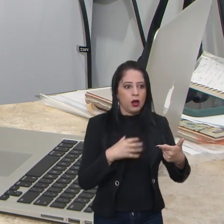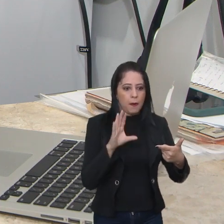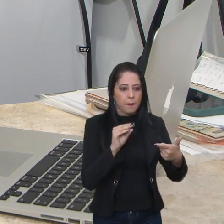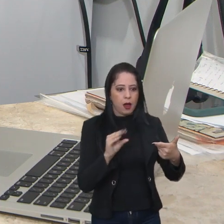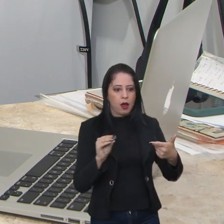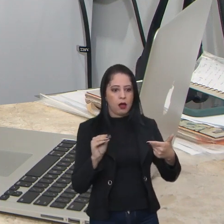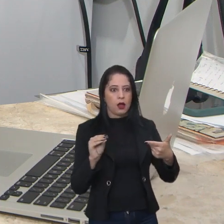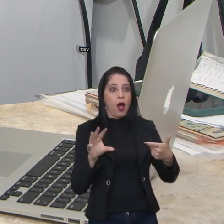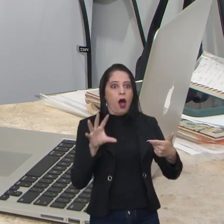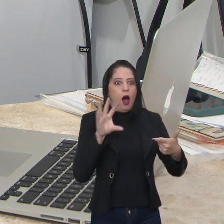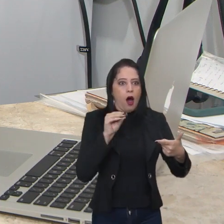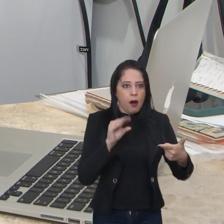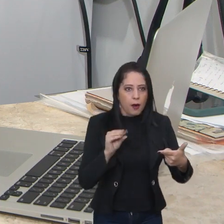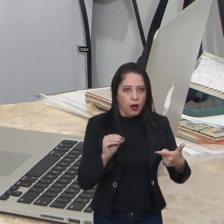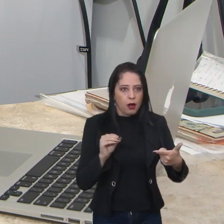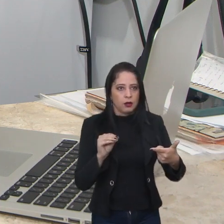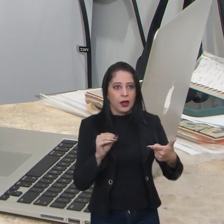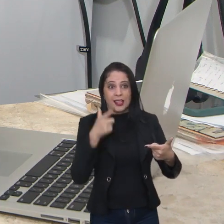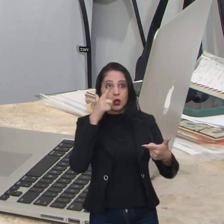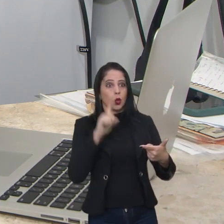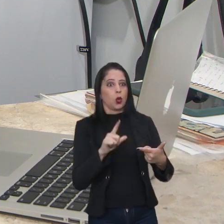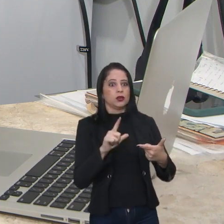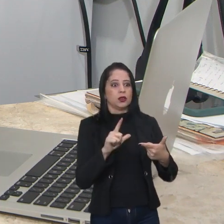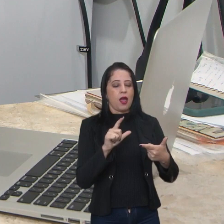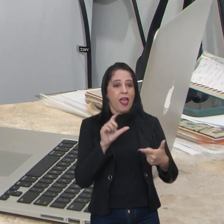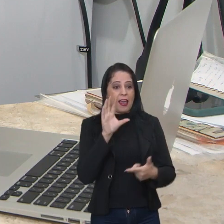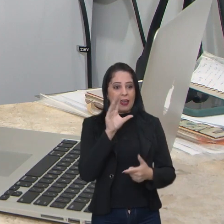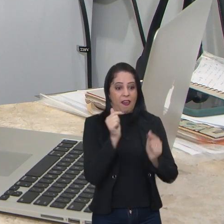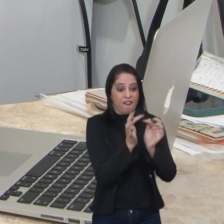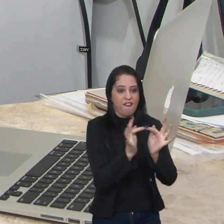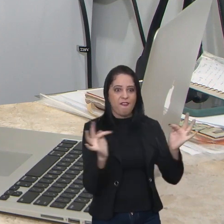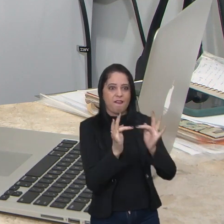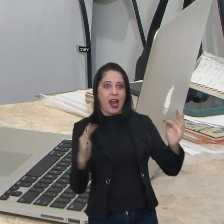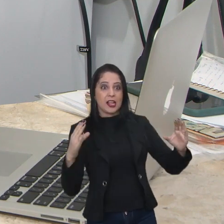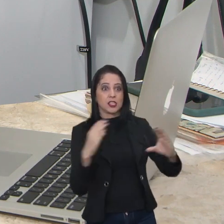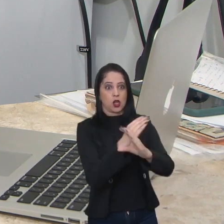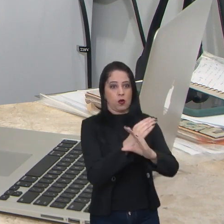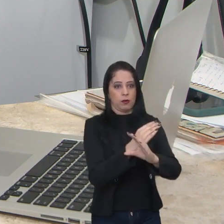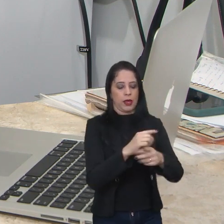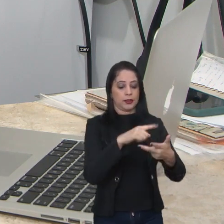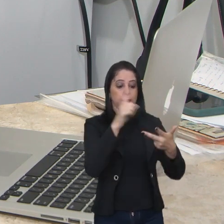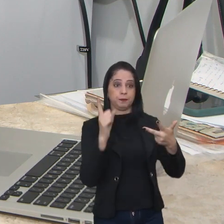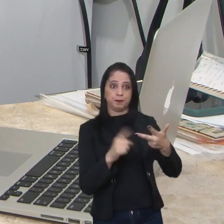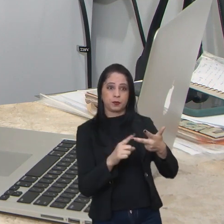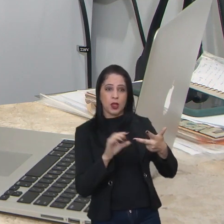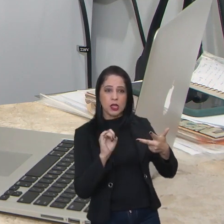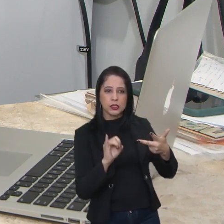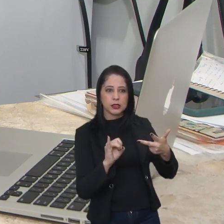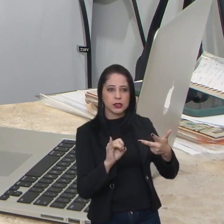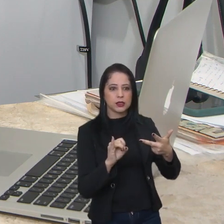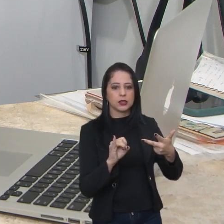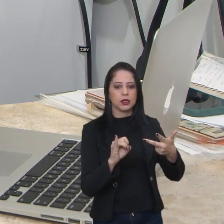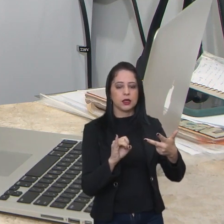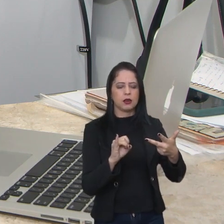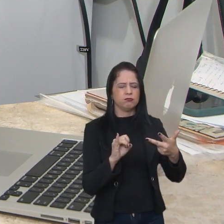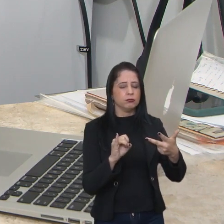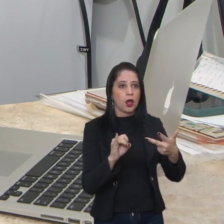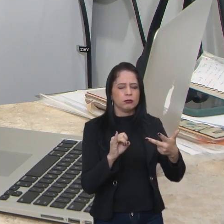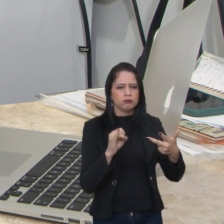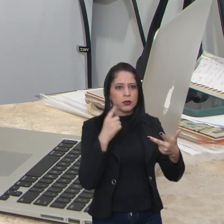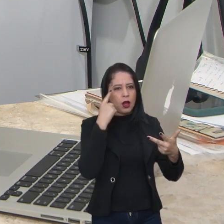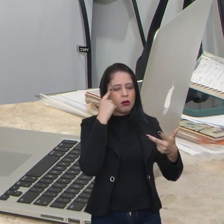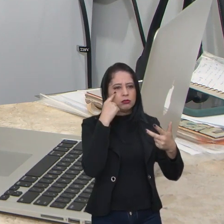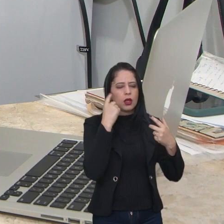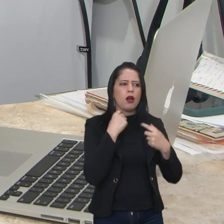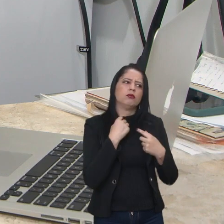Então fala e prende e não consegue sair a fala outro é quando começa a